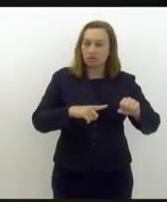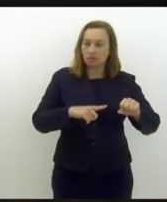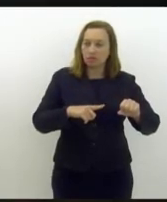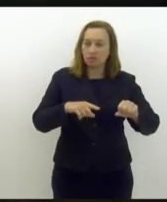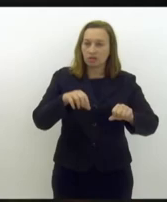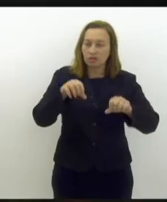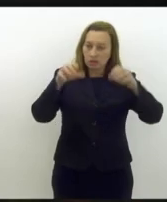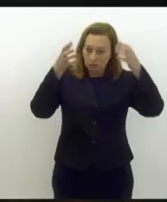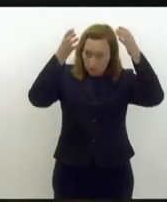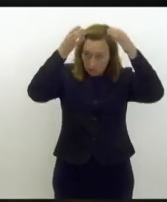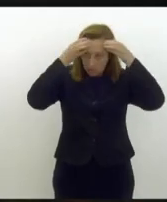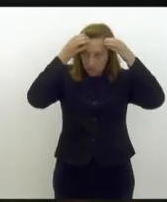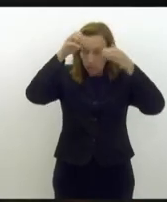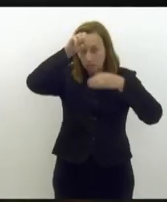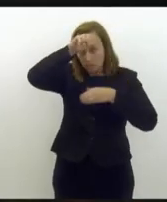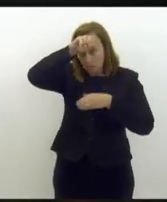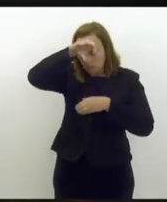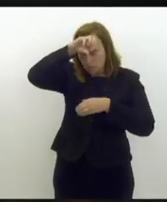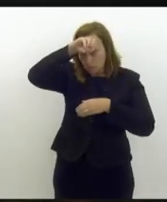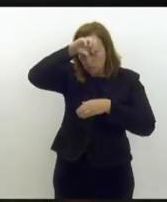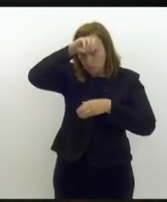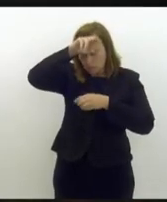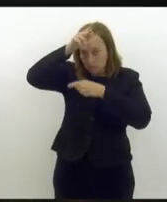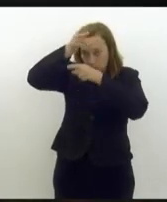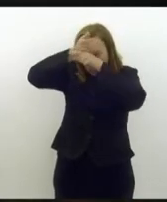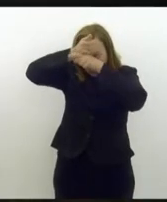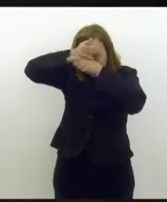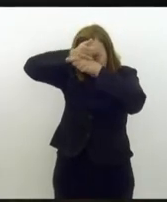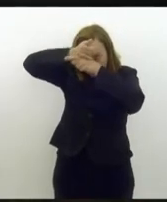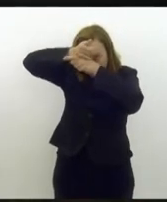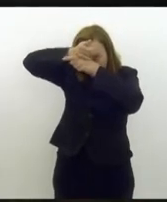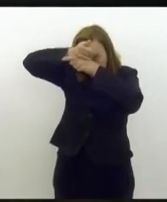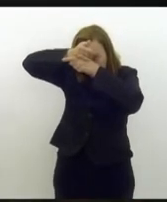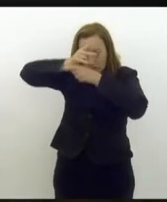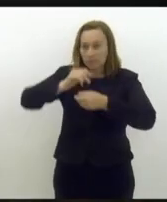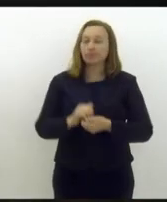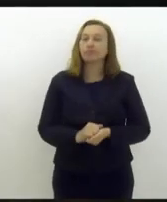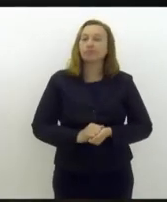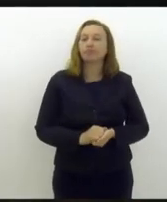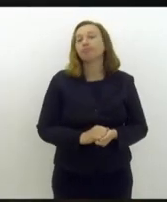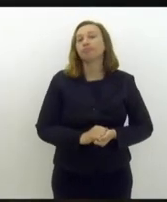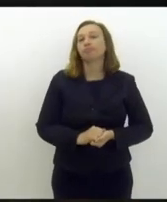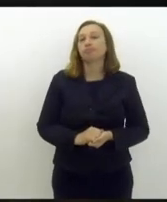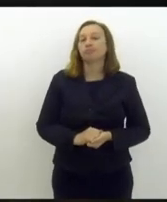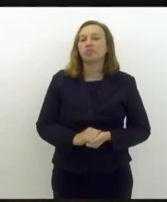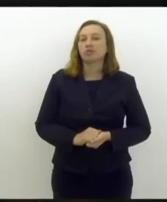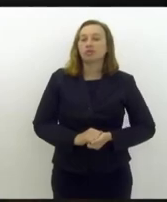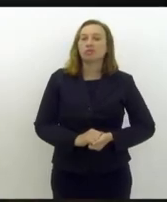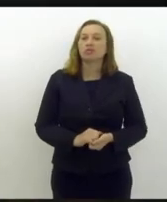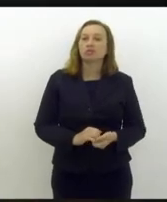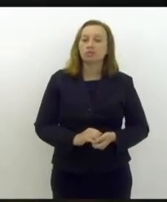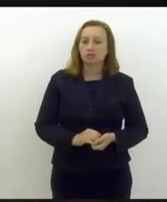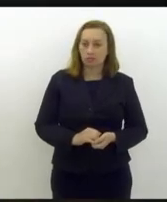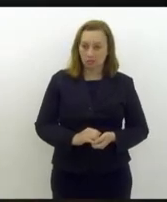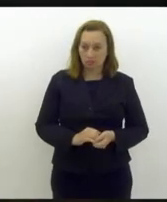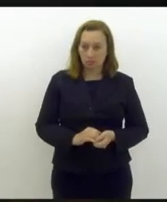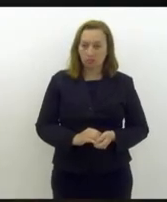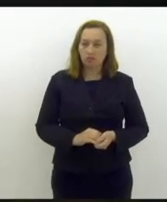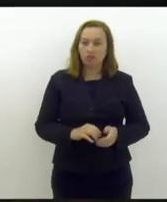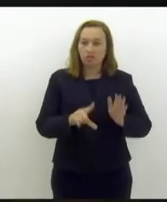câmeras registradas no CRLV certificado de registro de licenciamento de veículo na forma que menciona